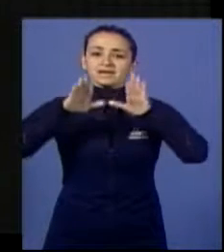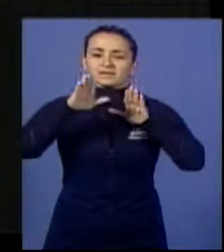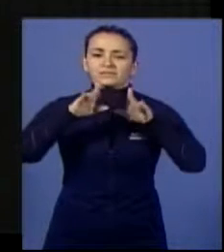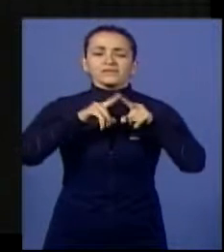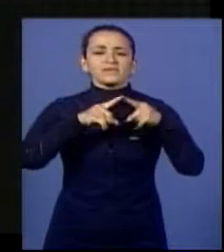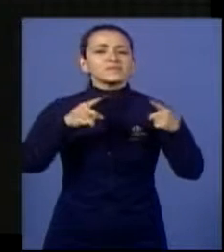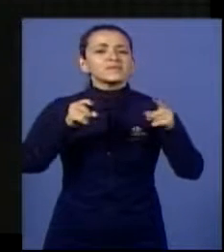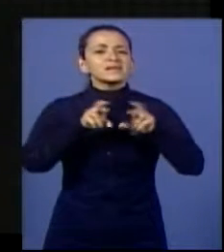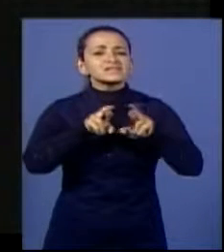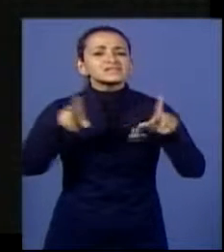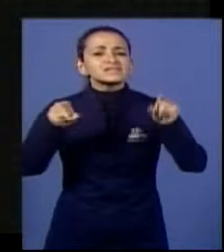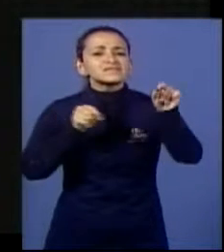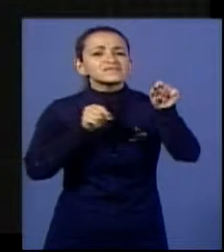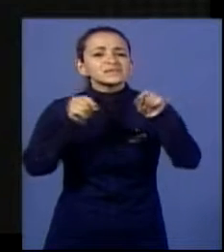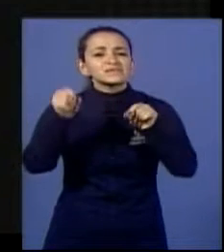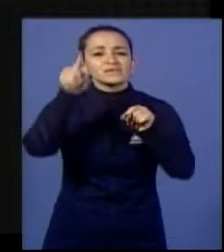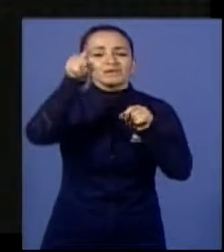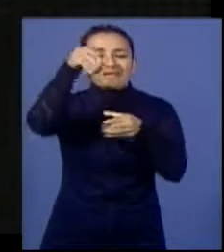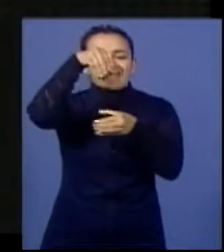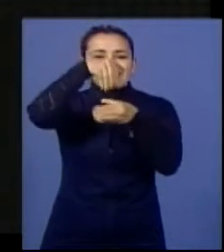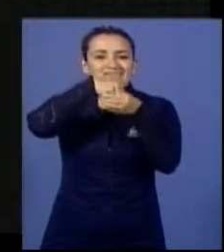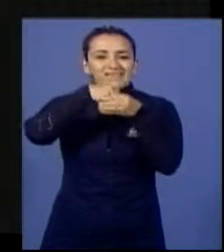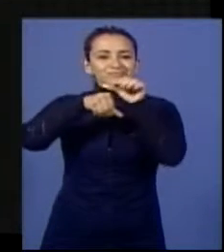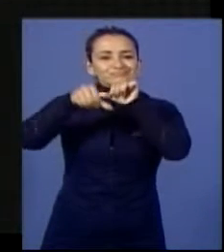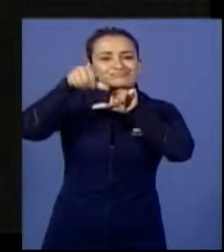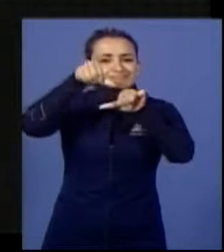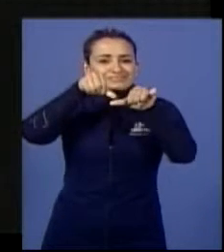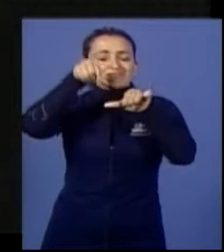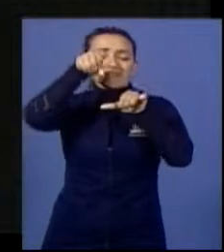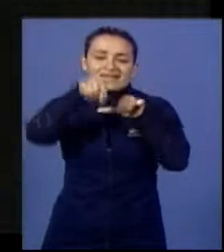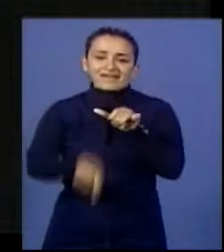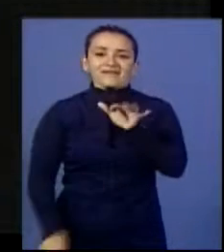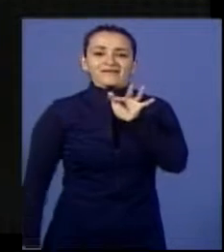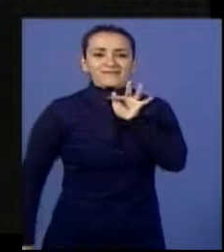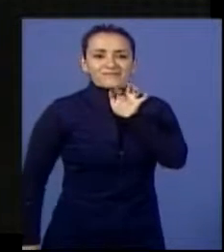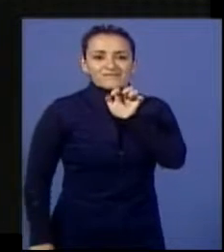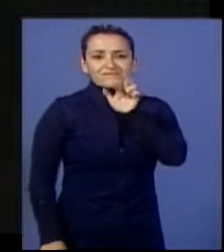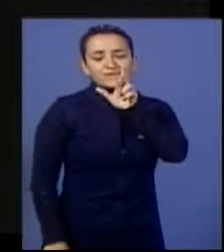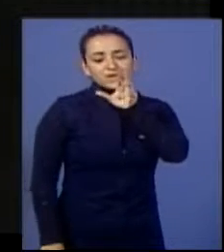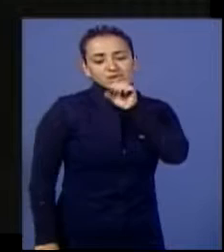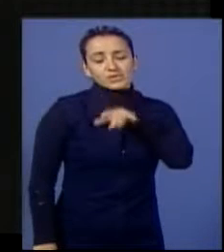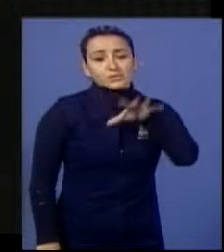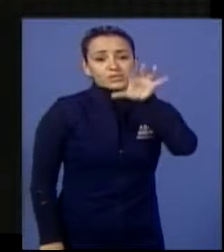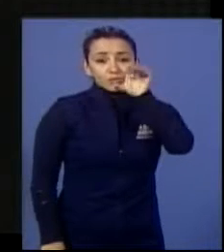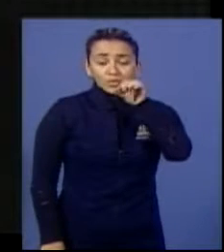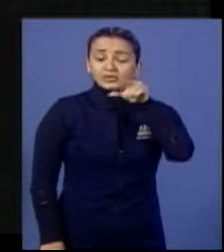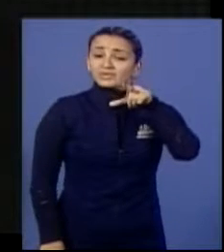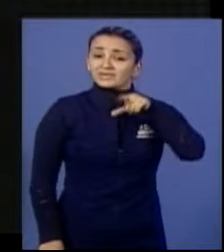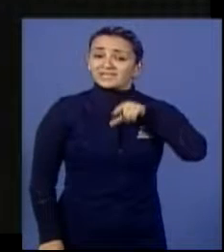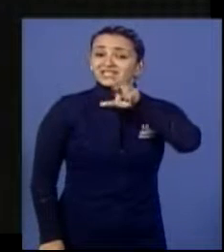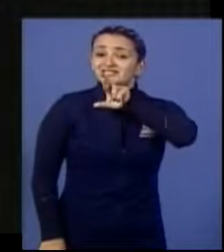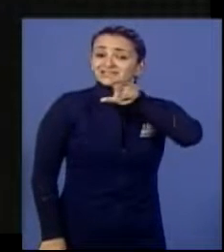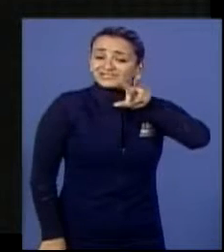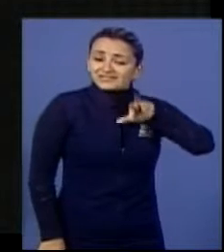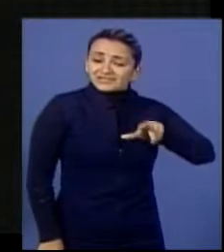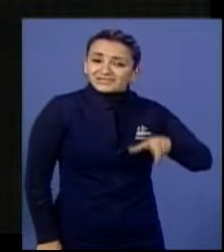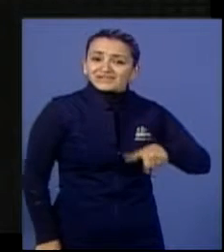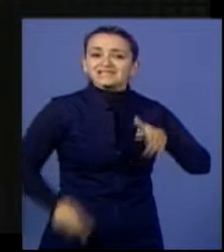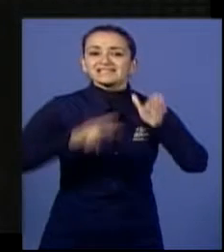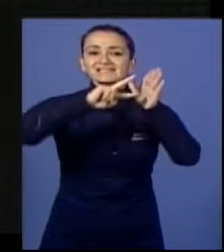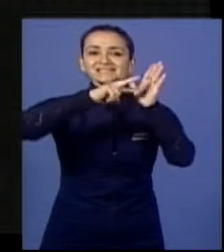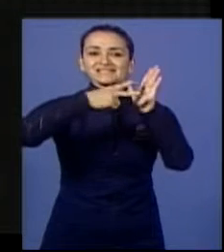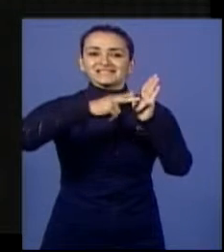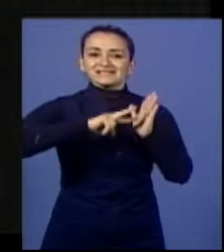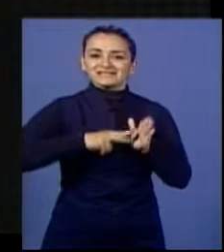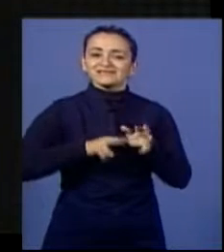funções orgânicas dos feromônios. Então tem o feromônio de alarme, tem o feromônio que indica caminho. Então dá uma olhadinha aqui nas substâncias que